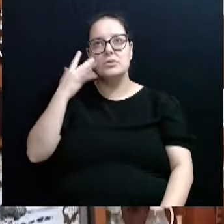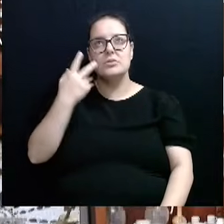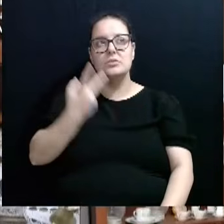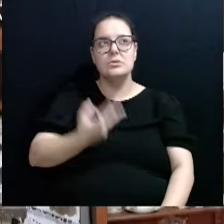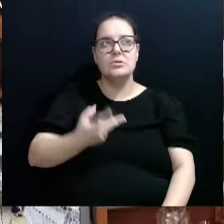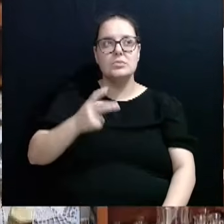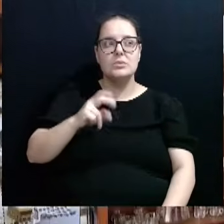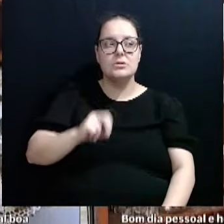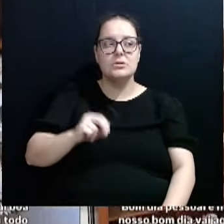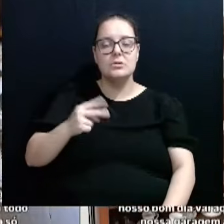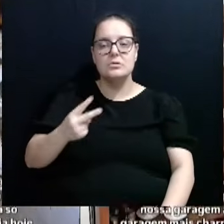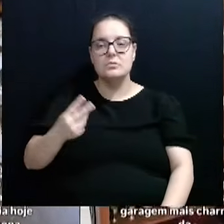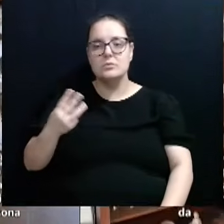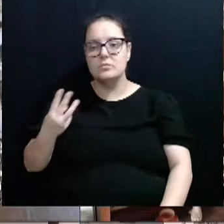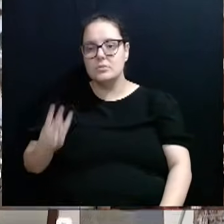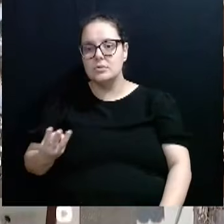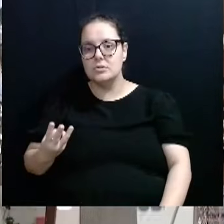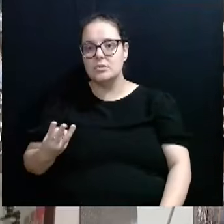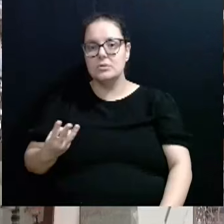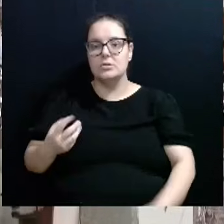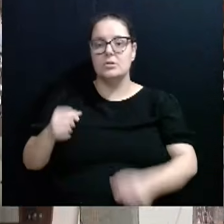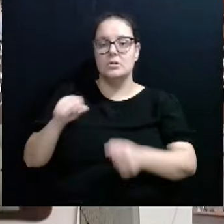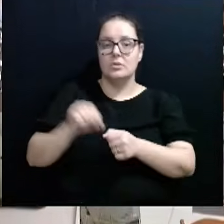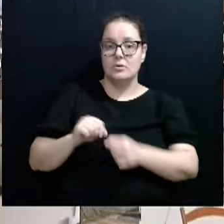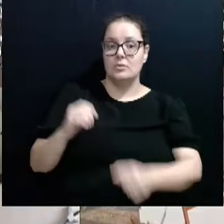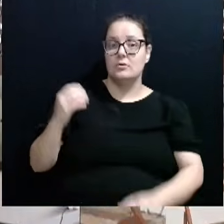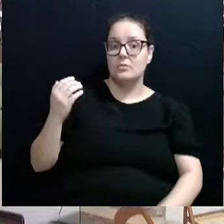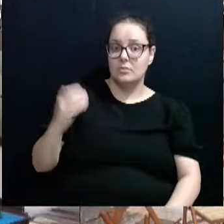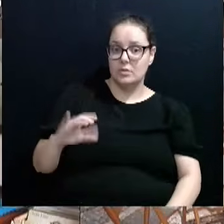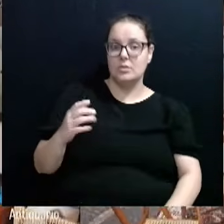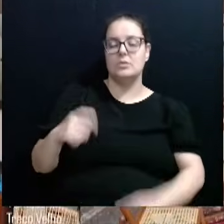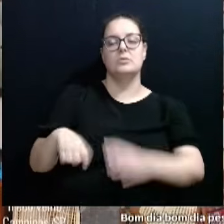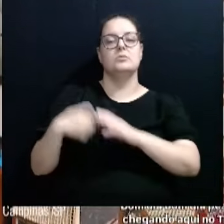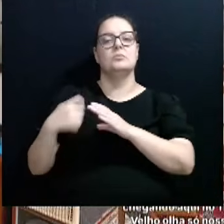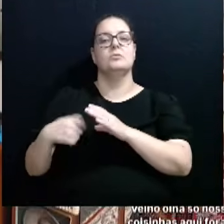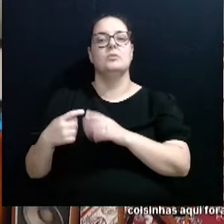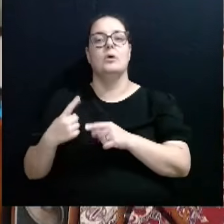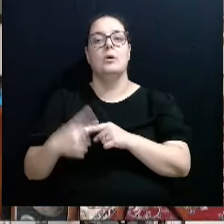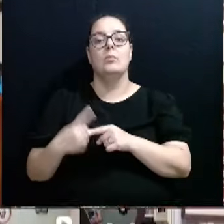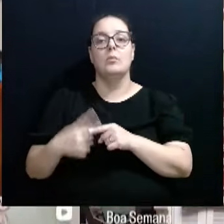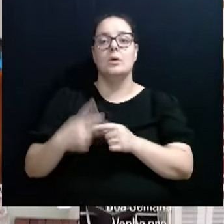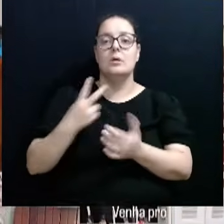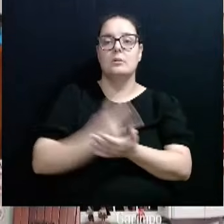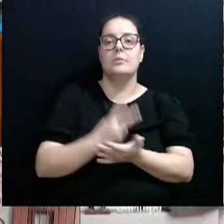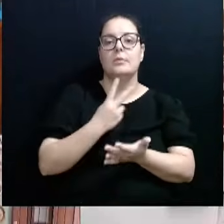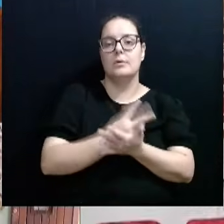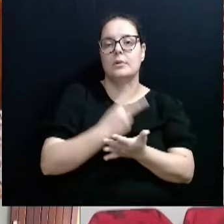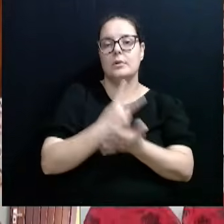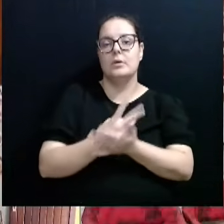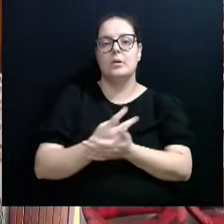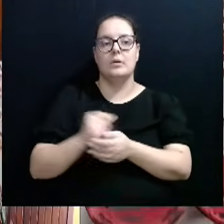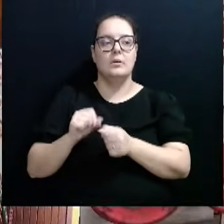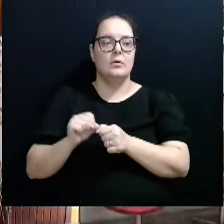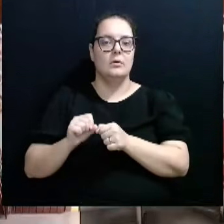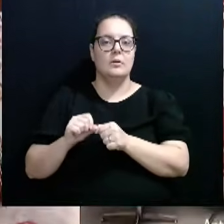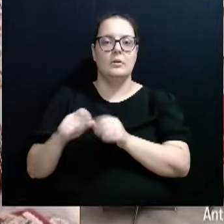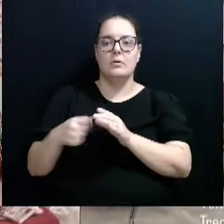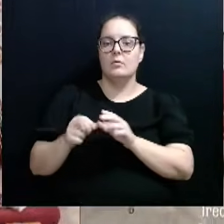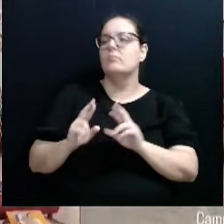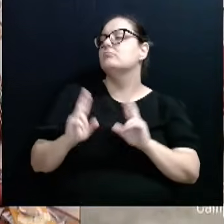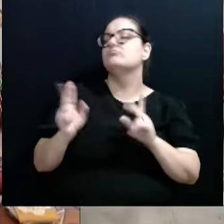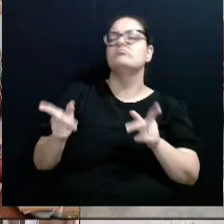2023, que eu fiz um vídeo, porque estava sempre a mesma coisa. Aí eu fiz um vídeo assim, vou fazer um negócio diferente.